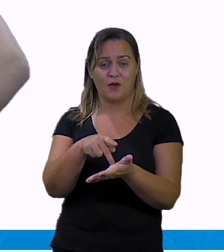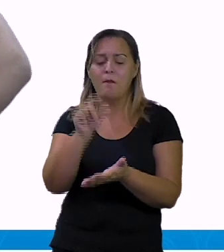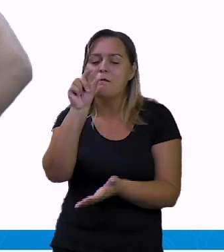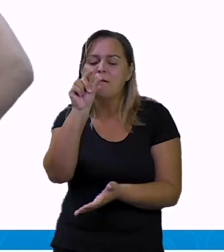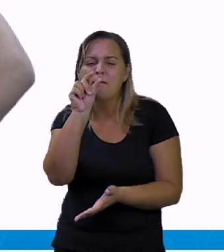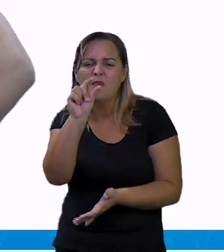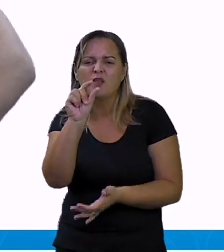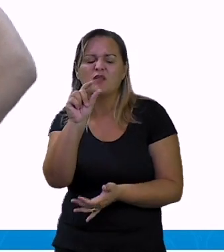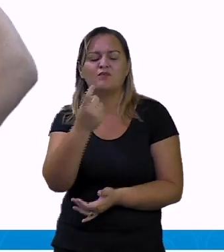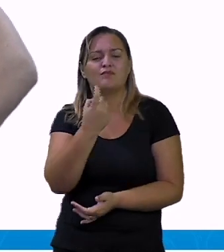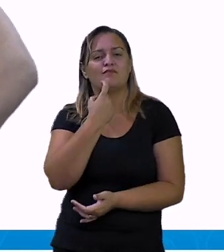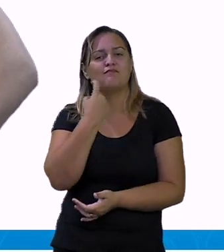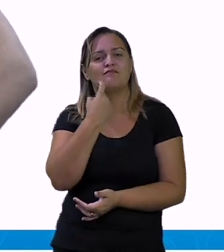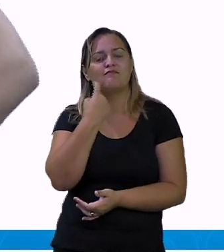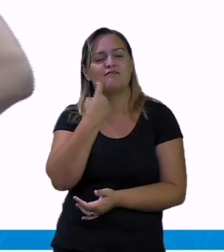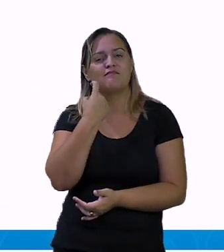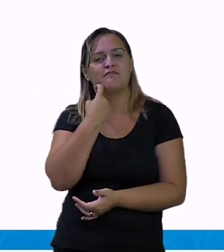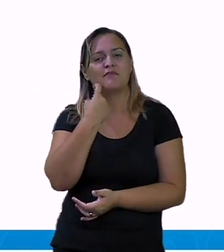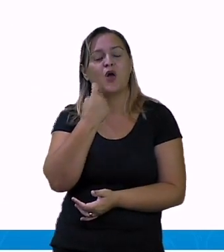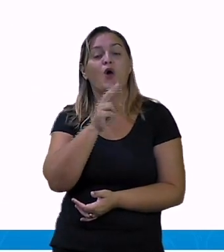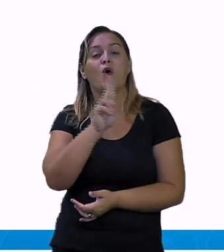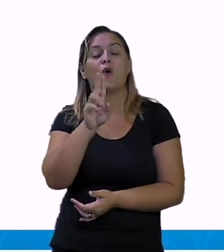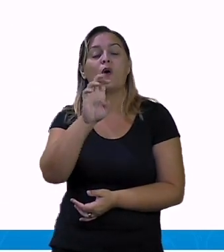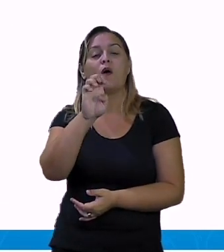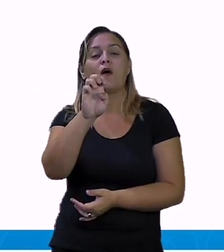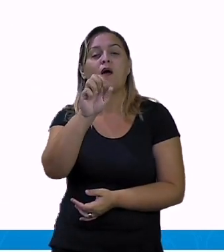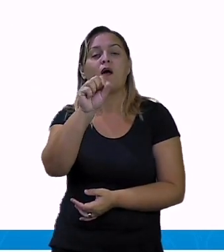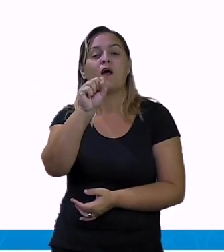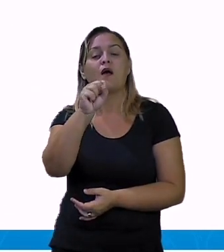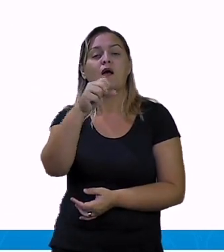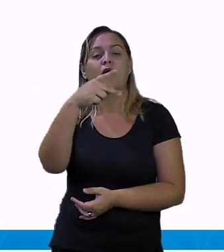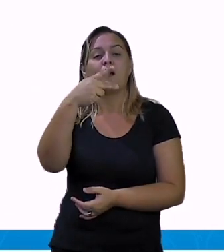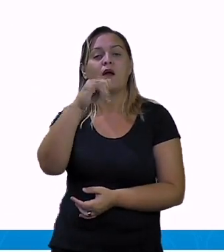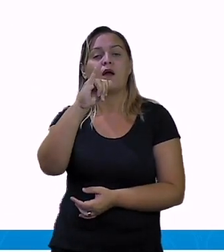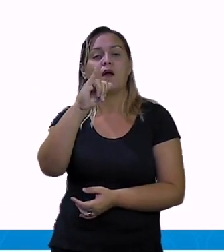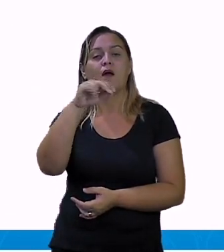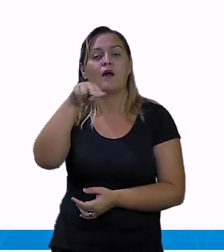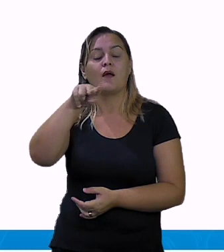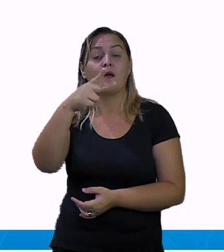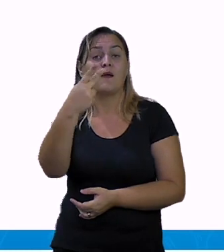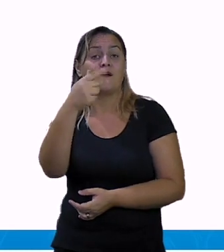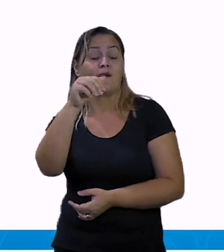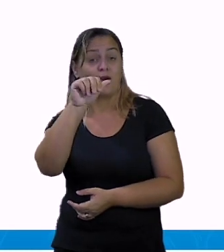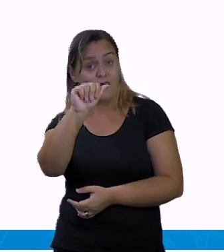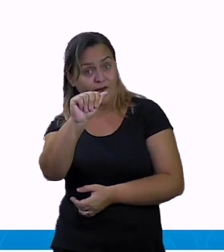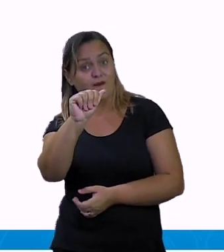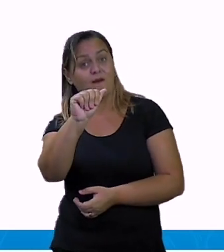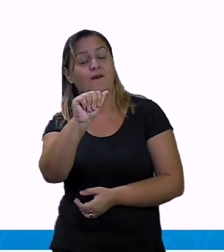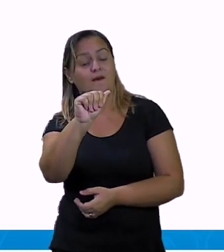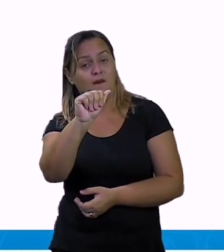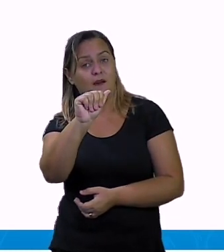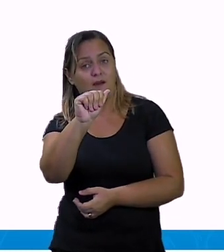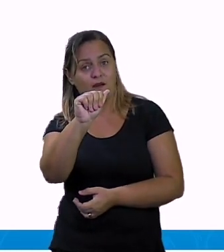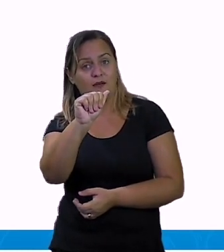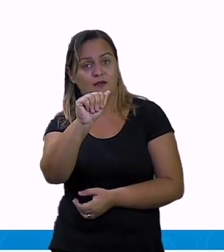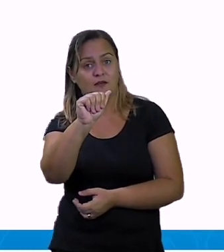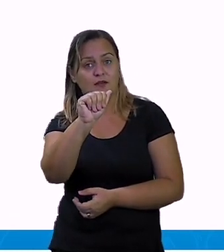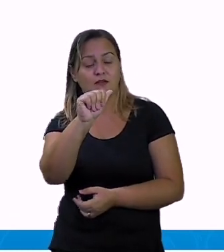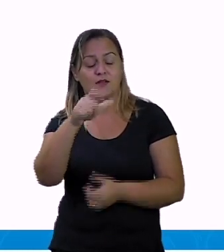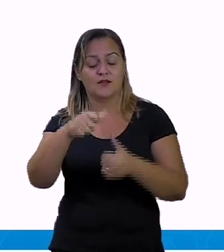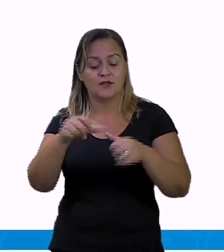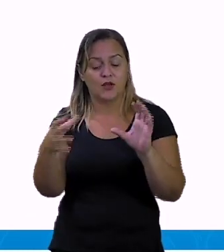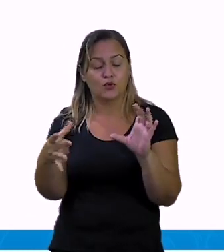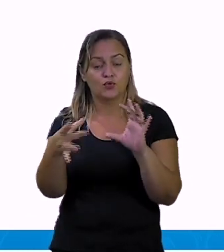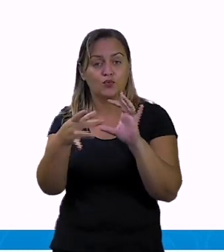as espinhas elas estão conectadas a coluna vertebral que também é chamada no